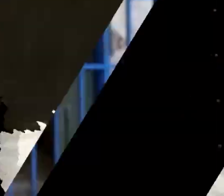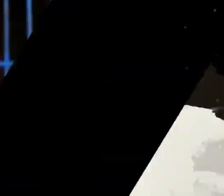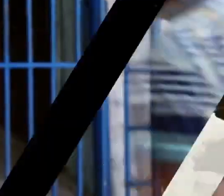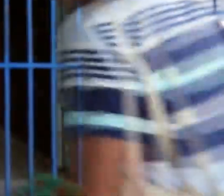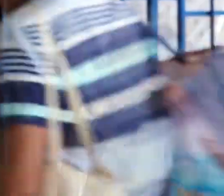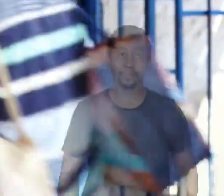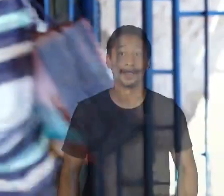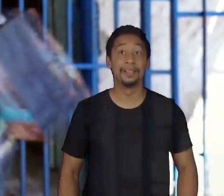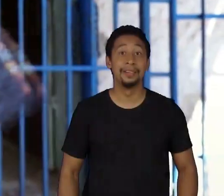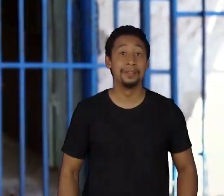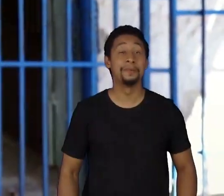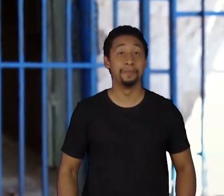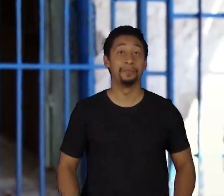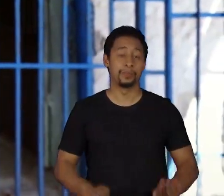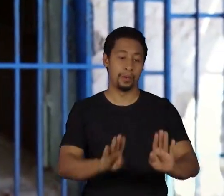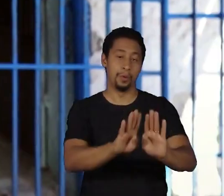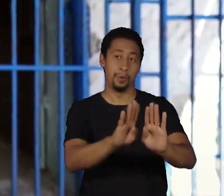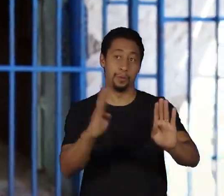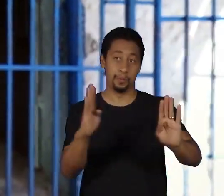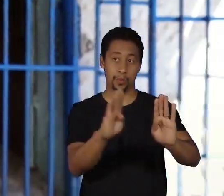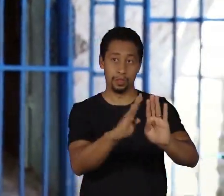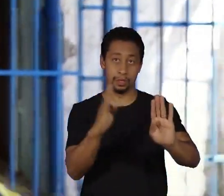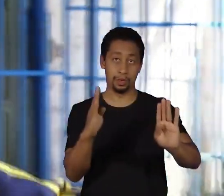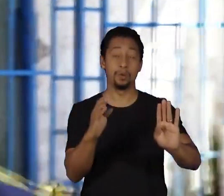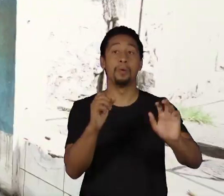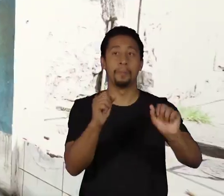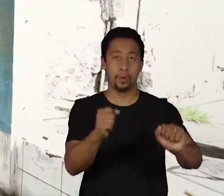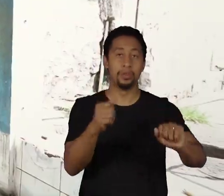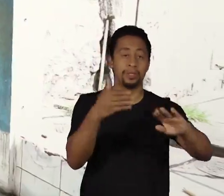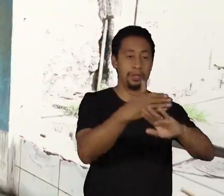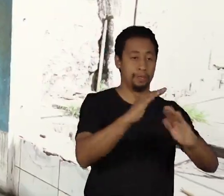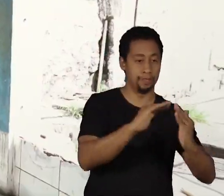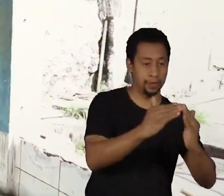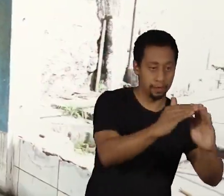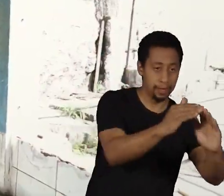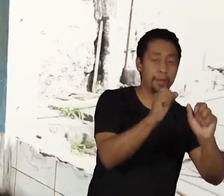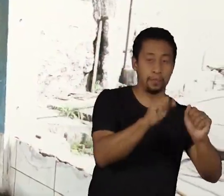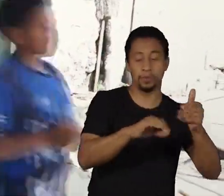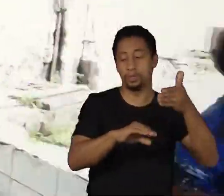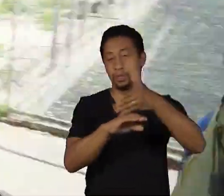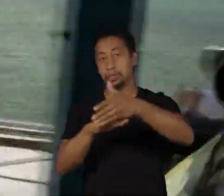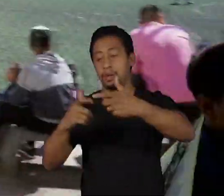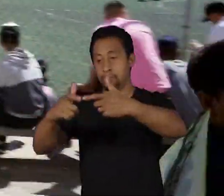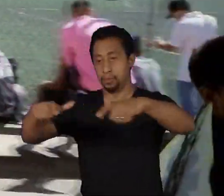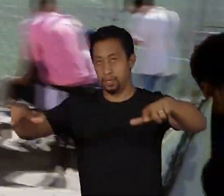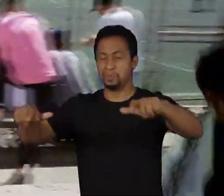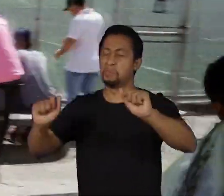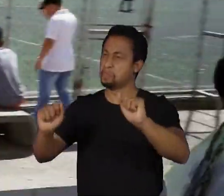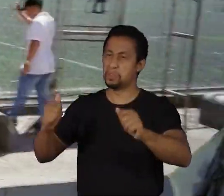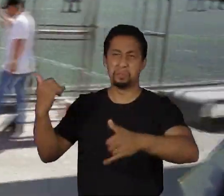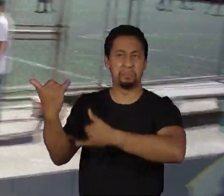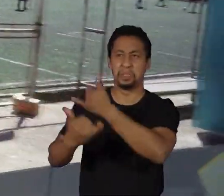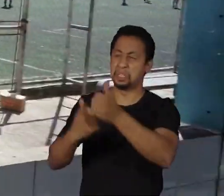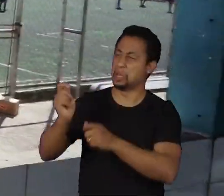O importante é dar acesso à comunidade para o nosso campo, as crianças descer, brincar, soltar pipa também.